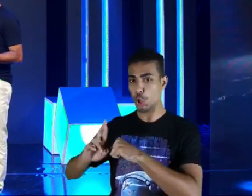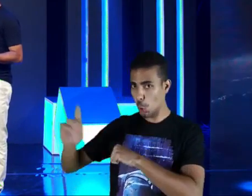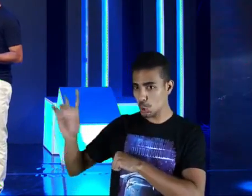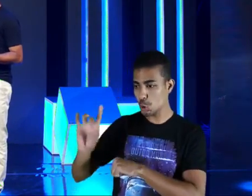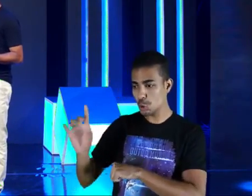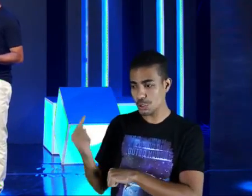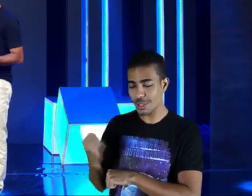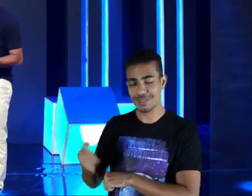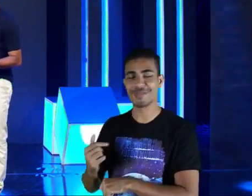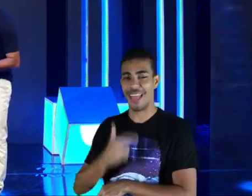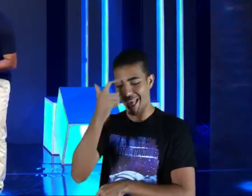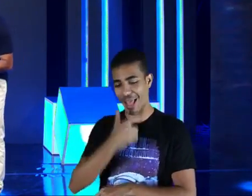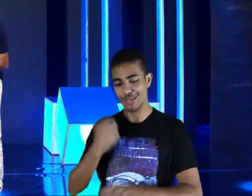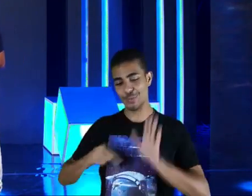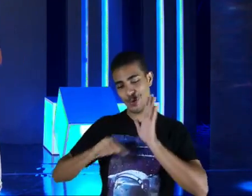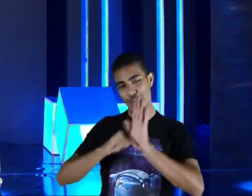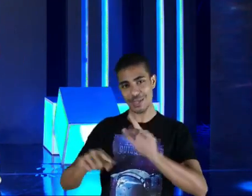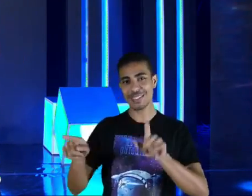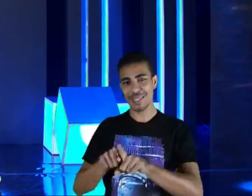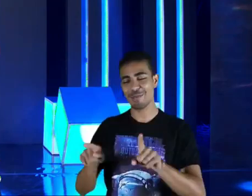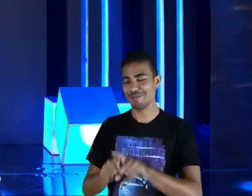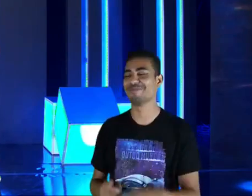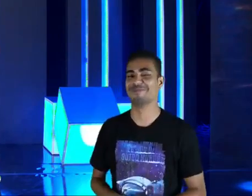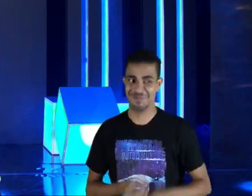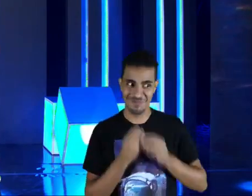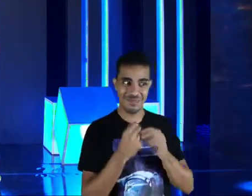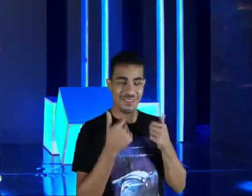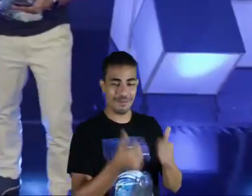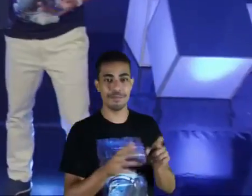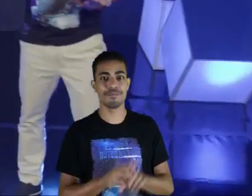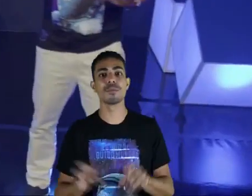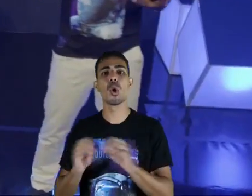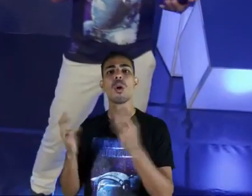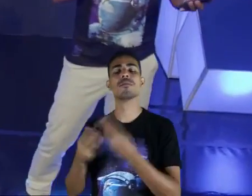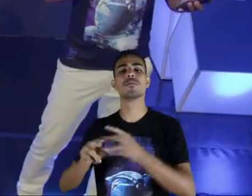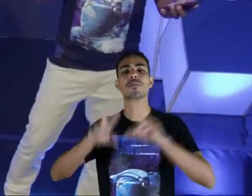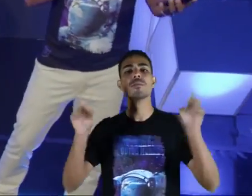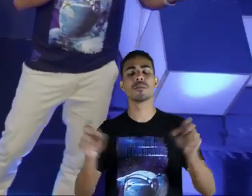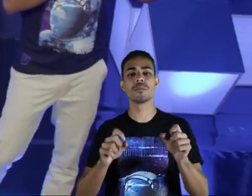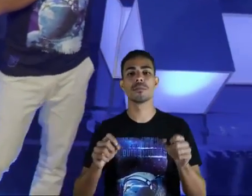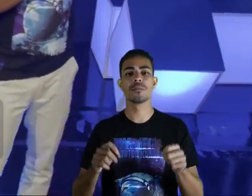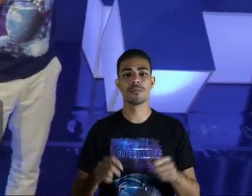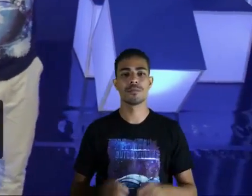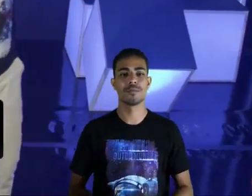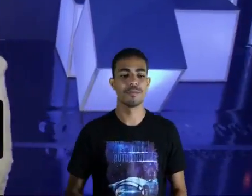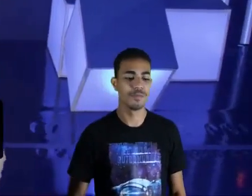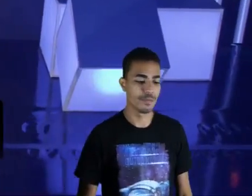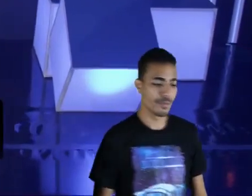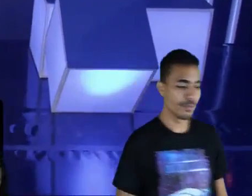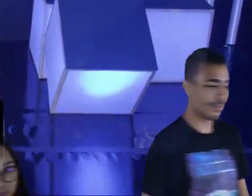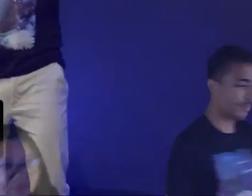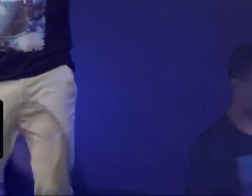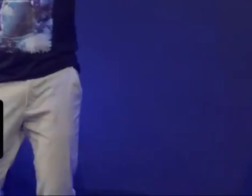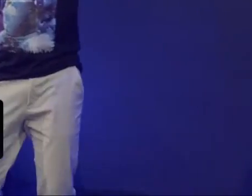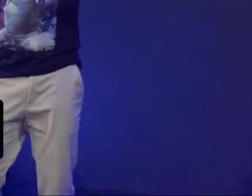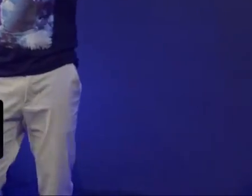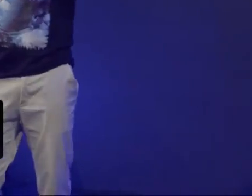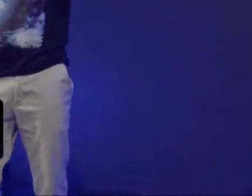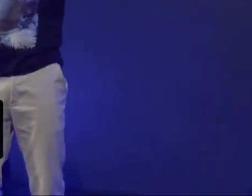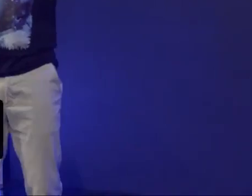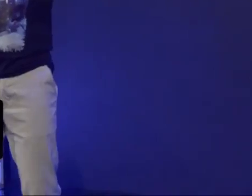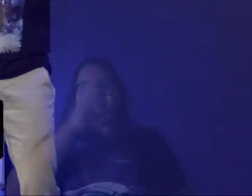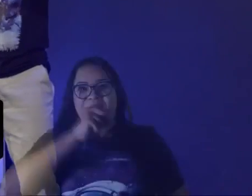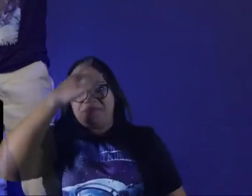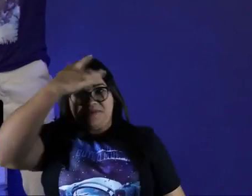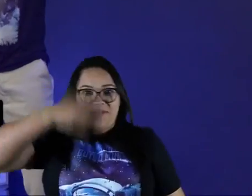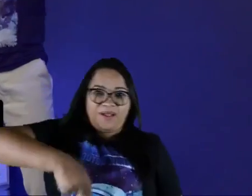para ajudar a responder as suas perguntas. Muito bom. Sobre os workshops, pastor, tá, vamos lá. Feliz sábado, galera. Feliz sábado, povo da União Norte, povo